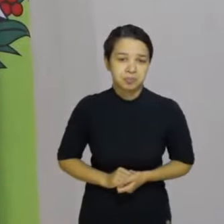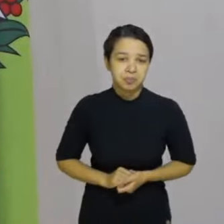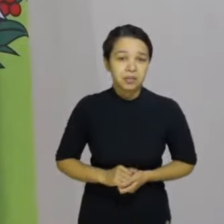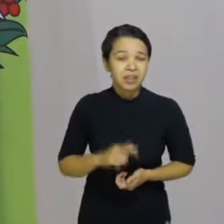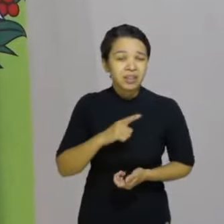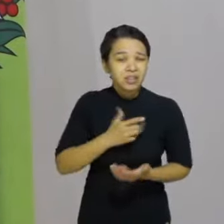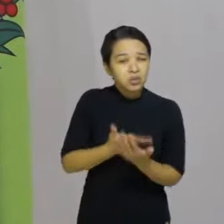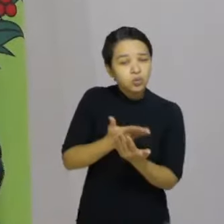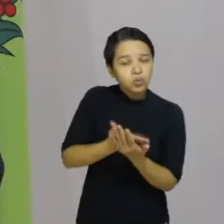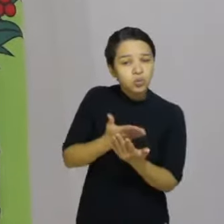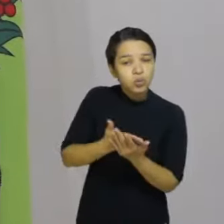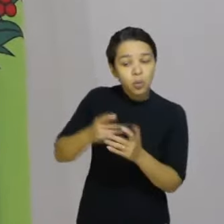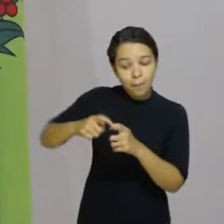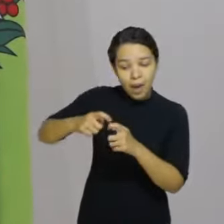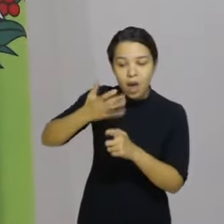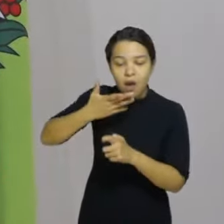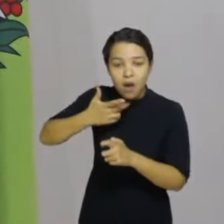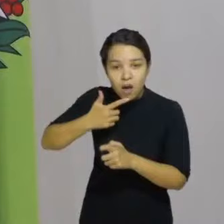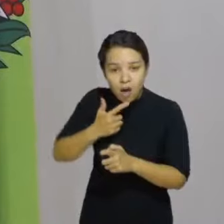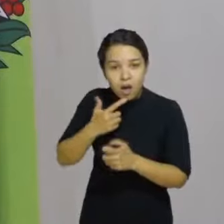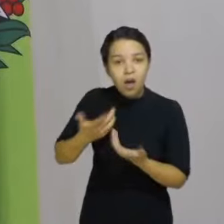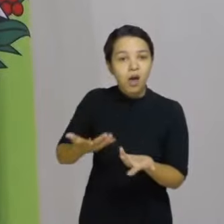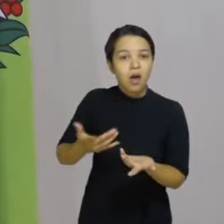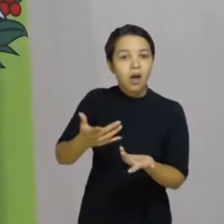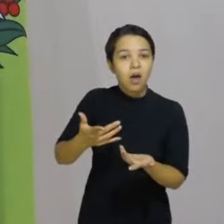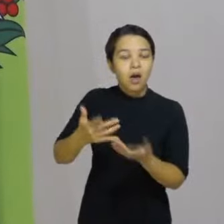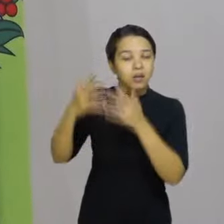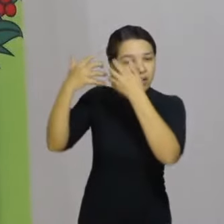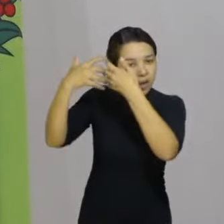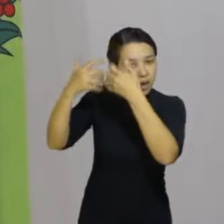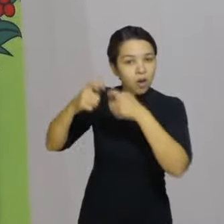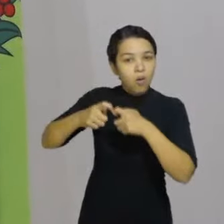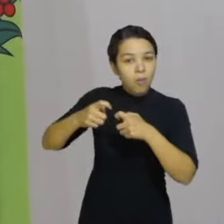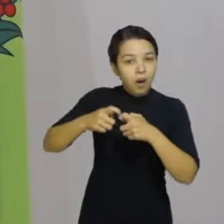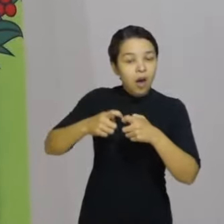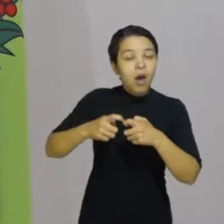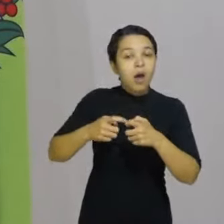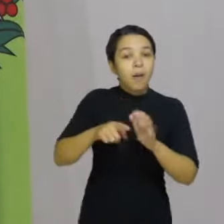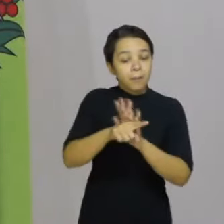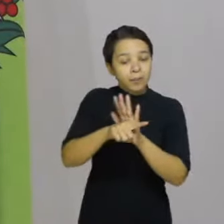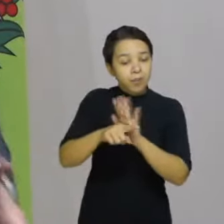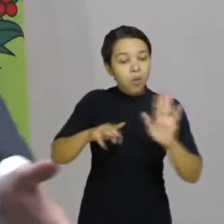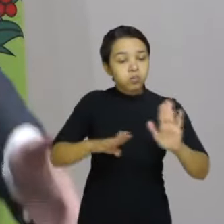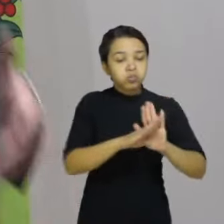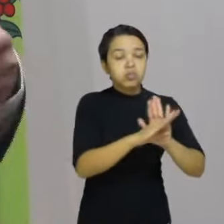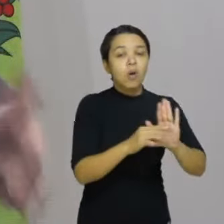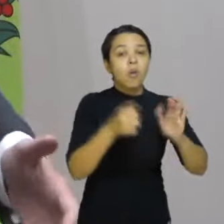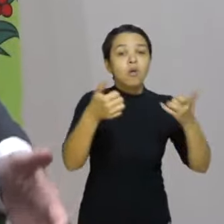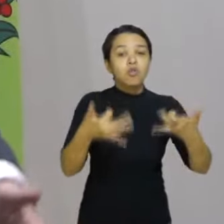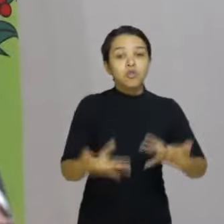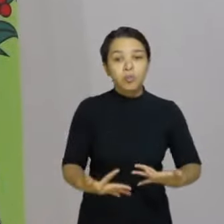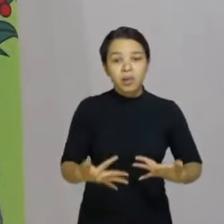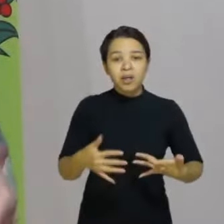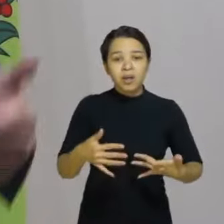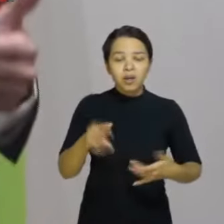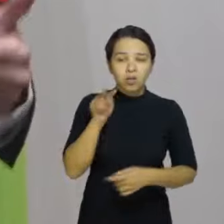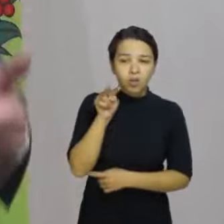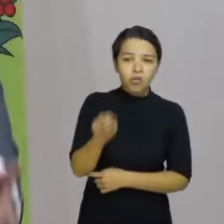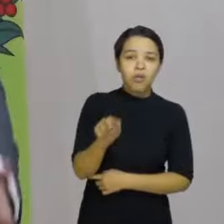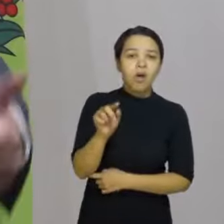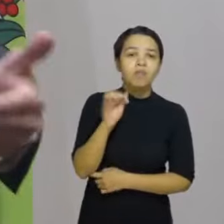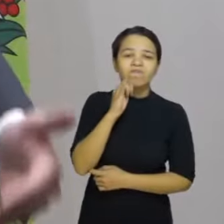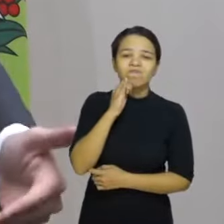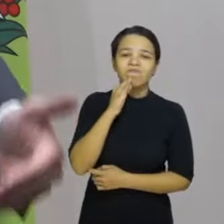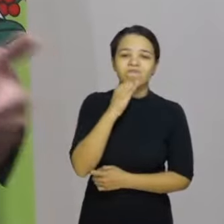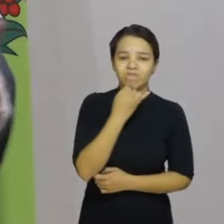um dado que entristece o coração e a alma. A constatação, por índices, por indicadores,